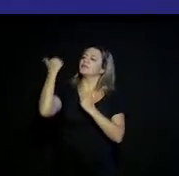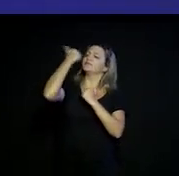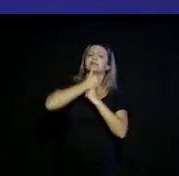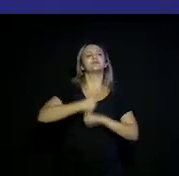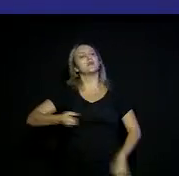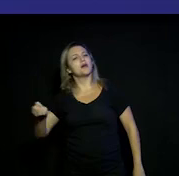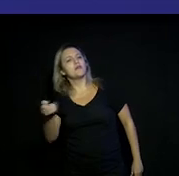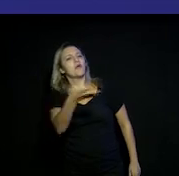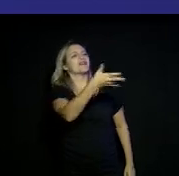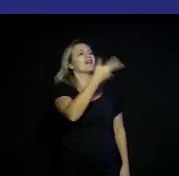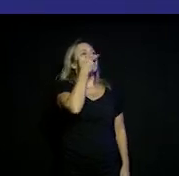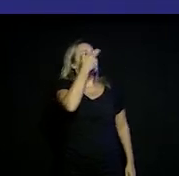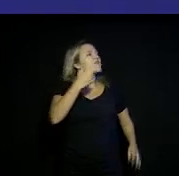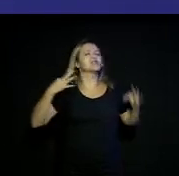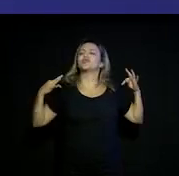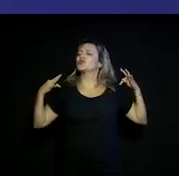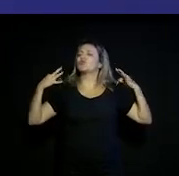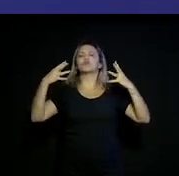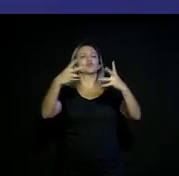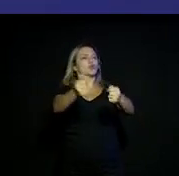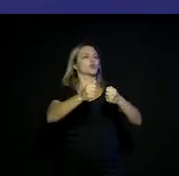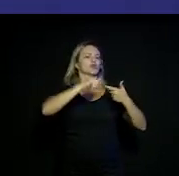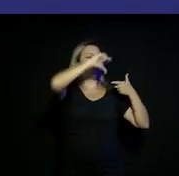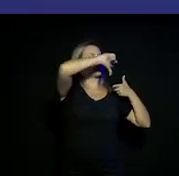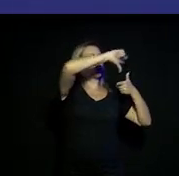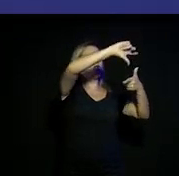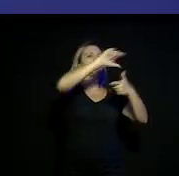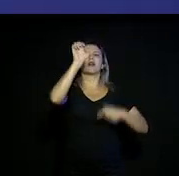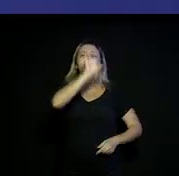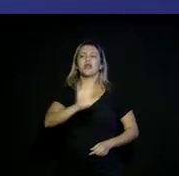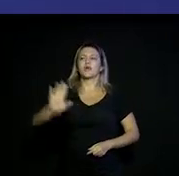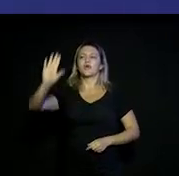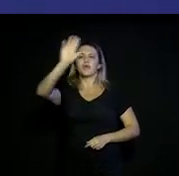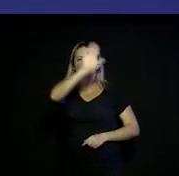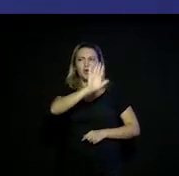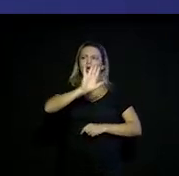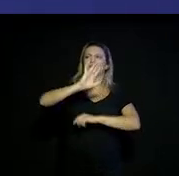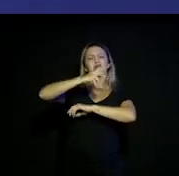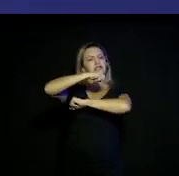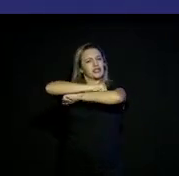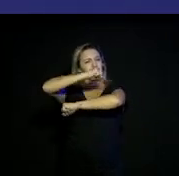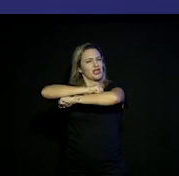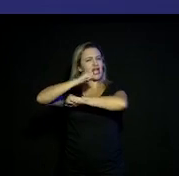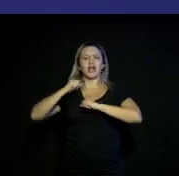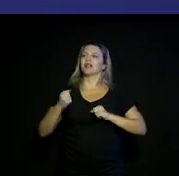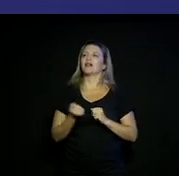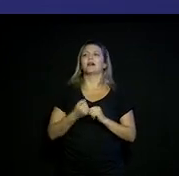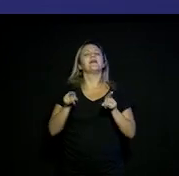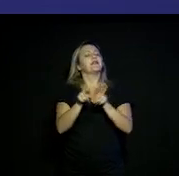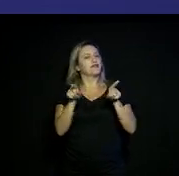janela quadrada. Todas as janelas das passarelas da Europa são redondas. O quê? Você ainda